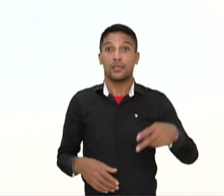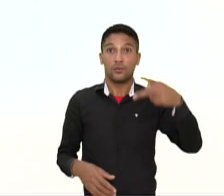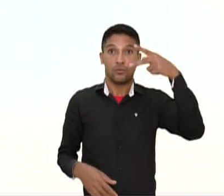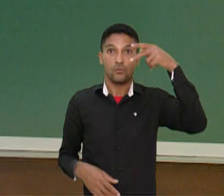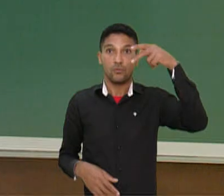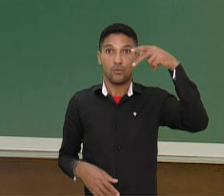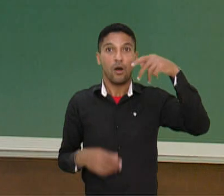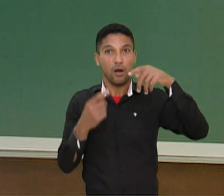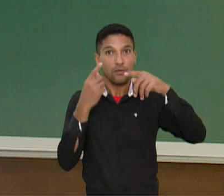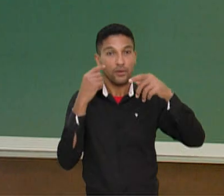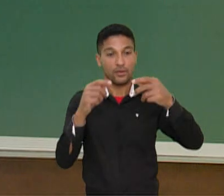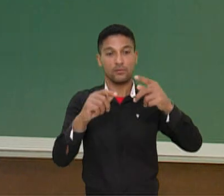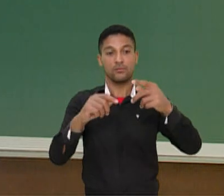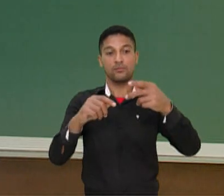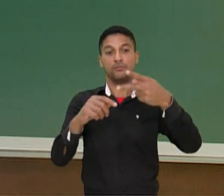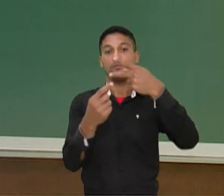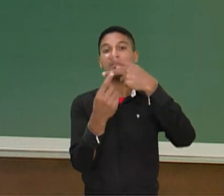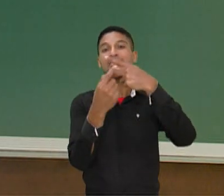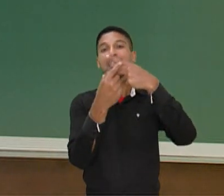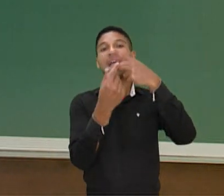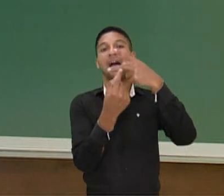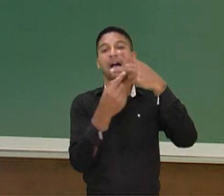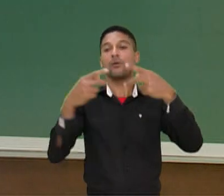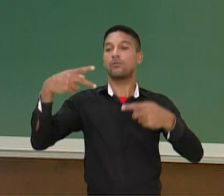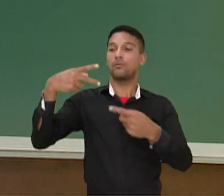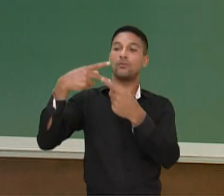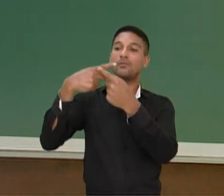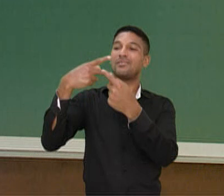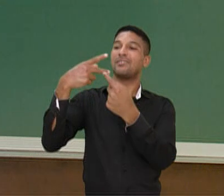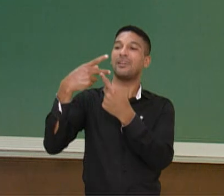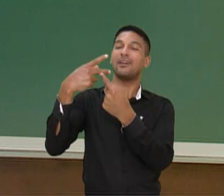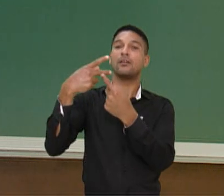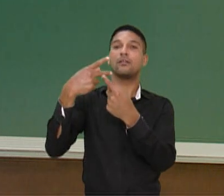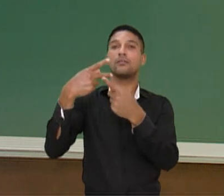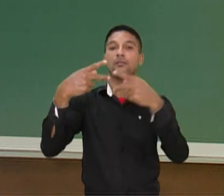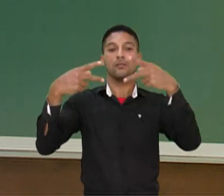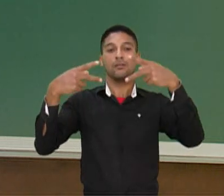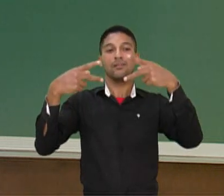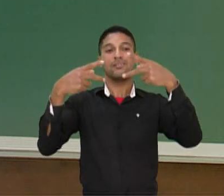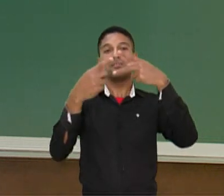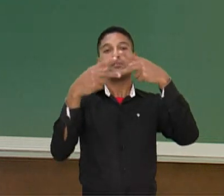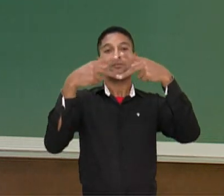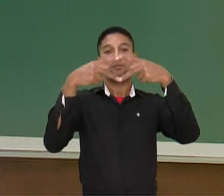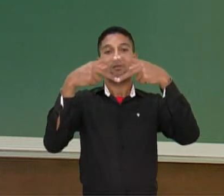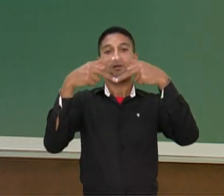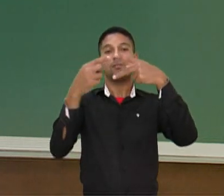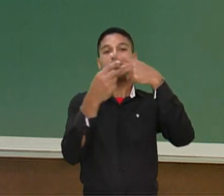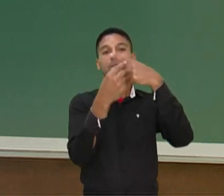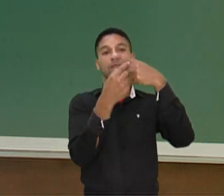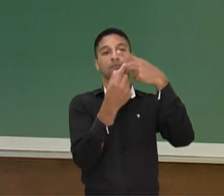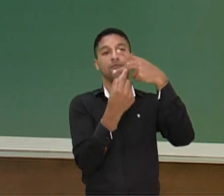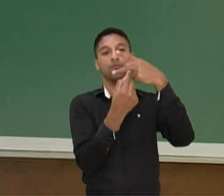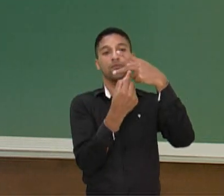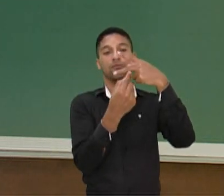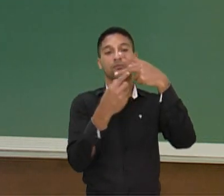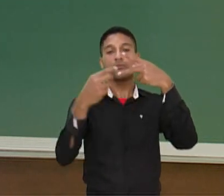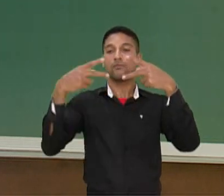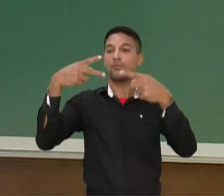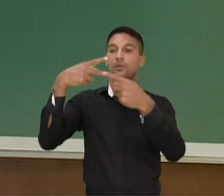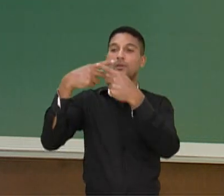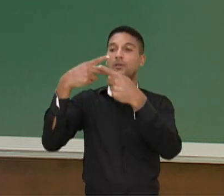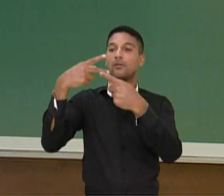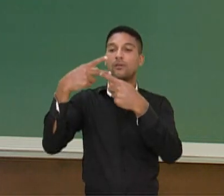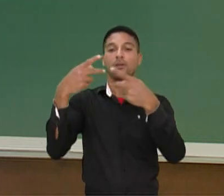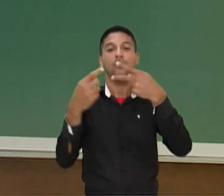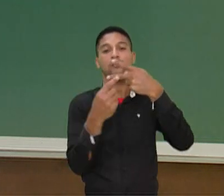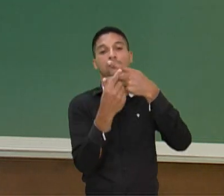suplementares. O que é suplementares? Nós já usamos essa palavra na aula passada, não lembro se eu lembrei com vocês a